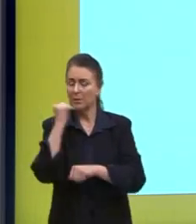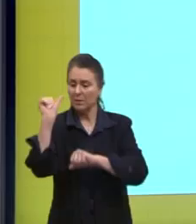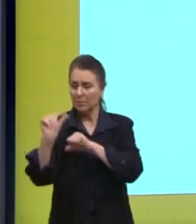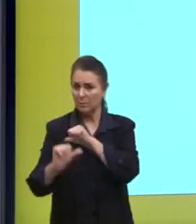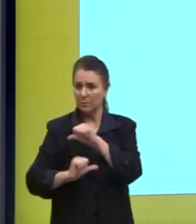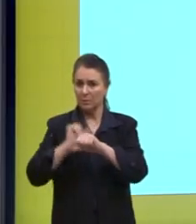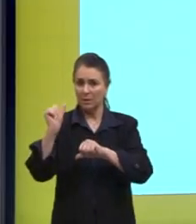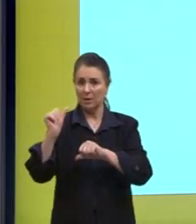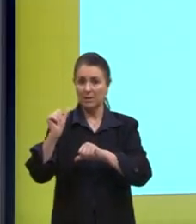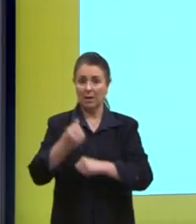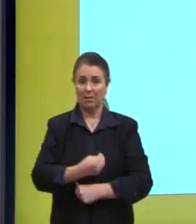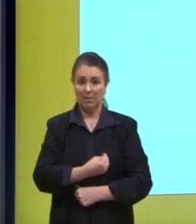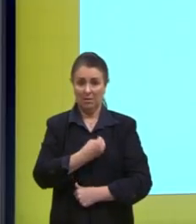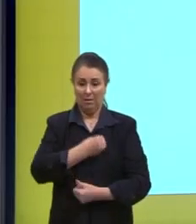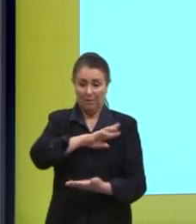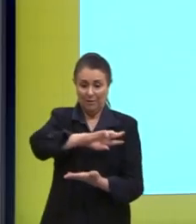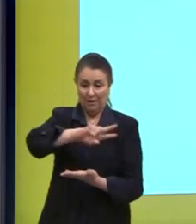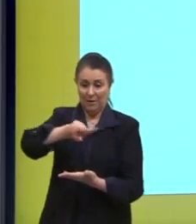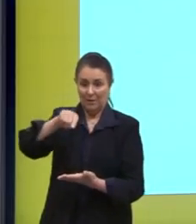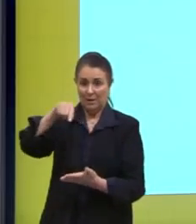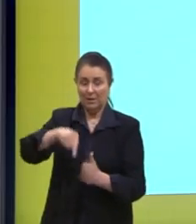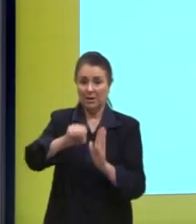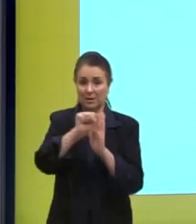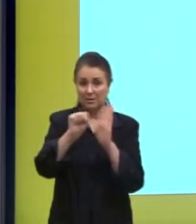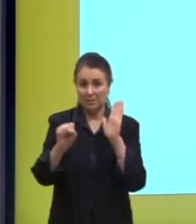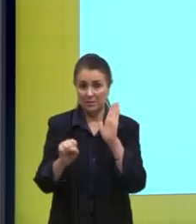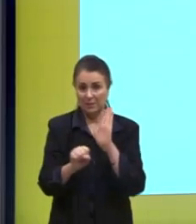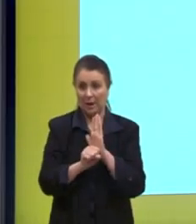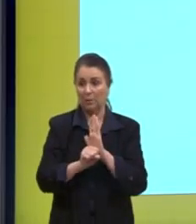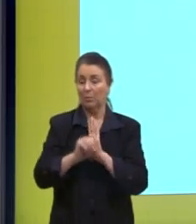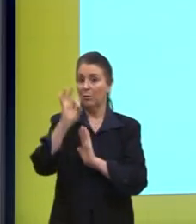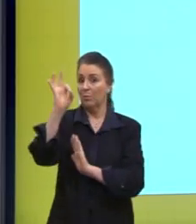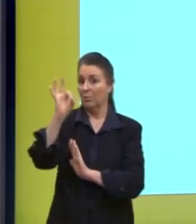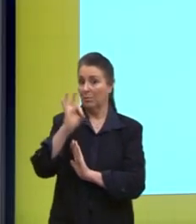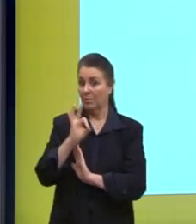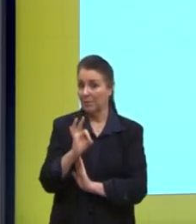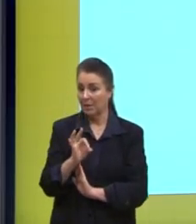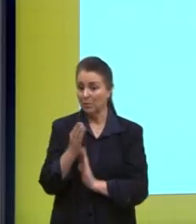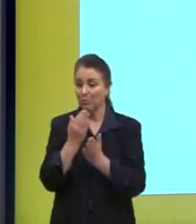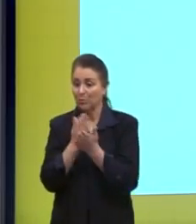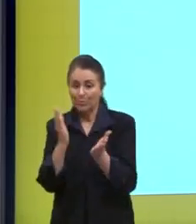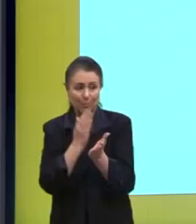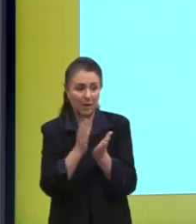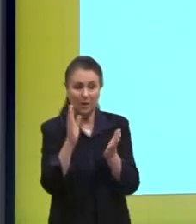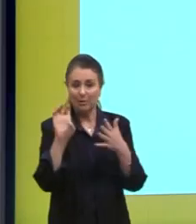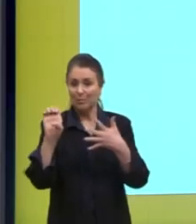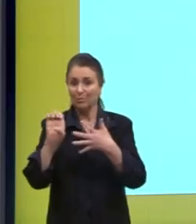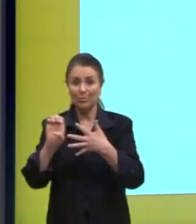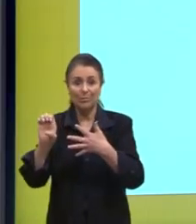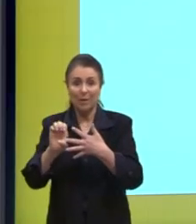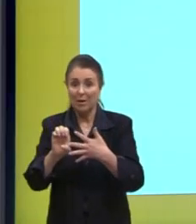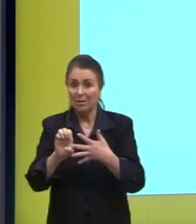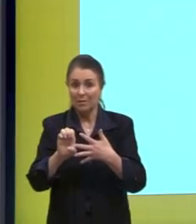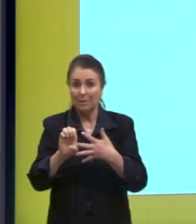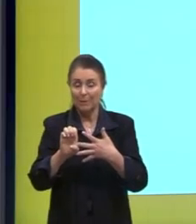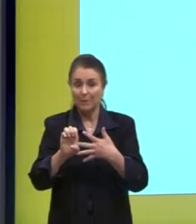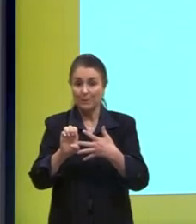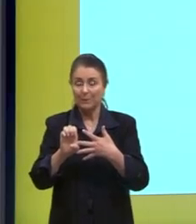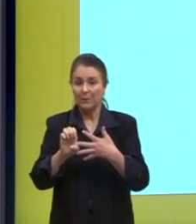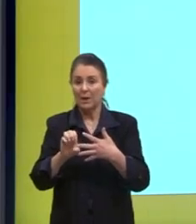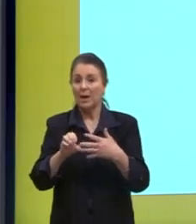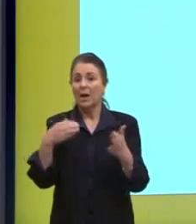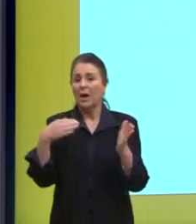na biodiversidade nesse século levando a uma taxa acelerada de perda de espécies como nós já vimos hoje até